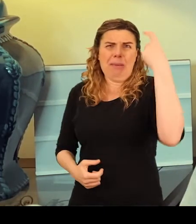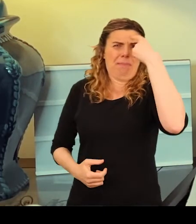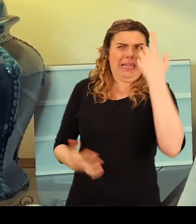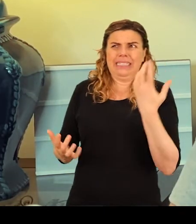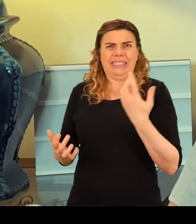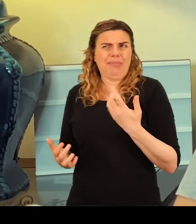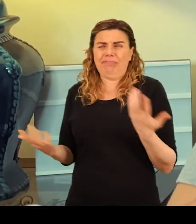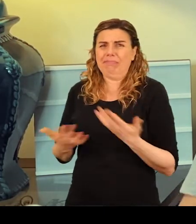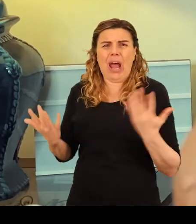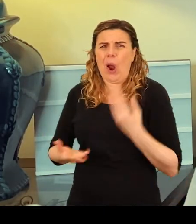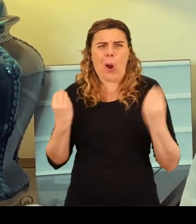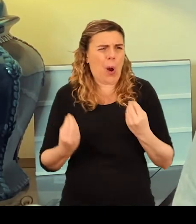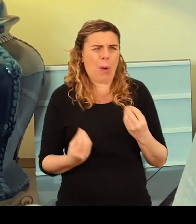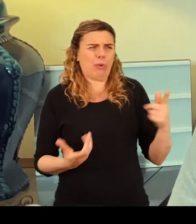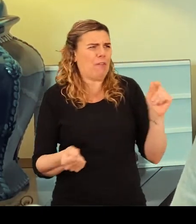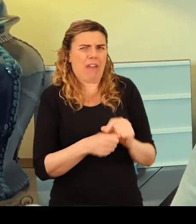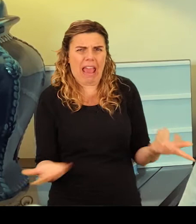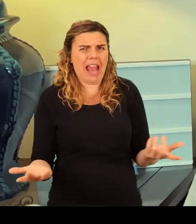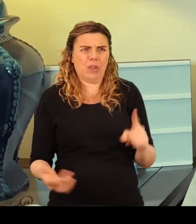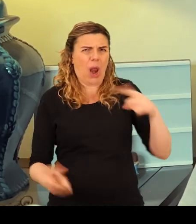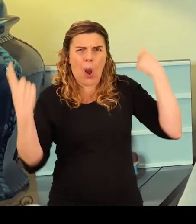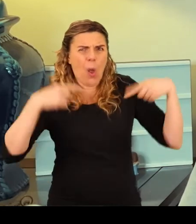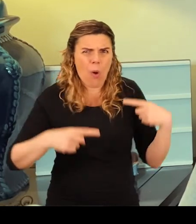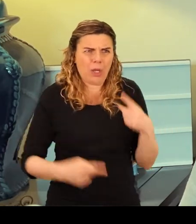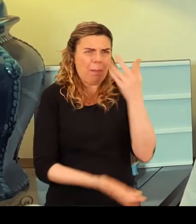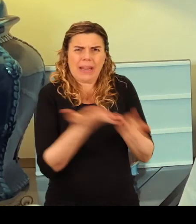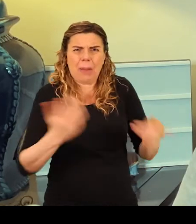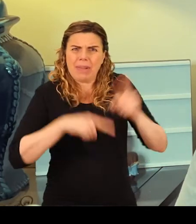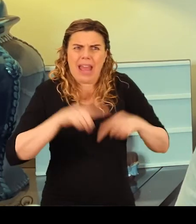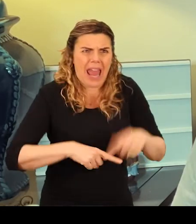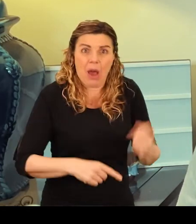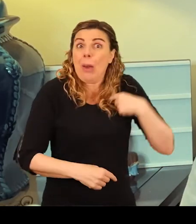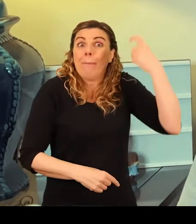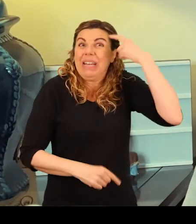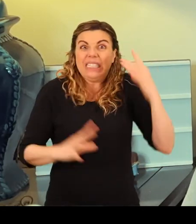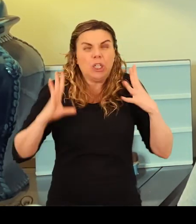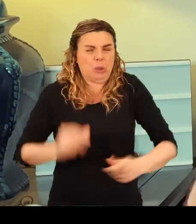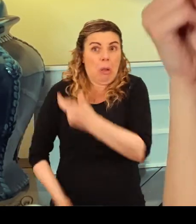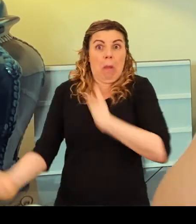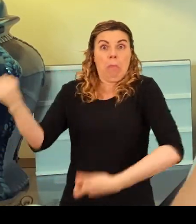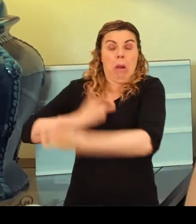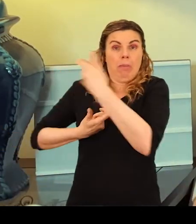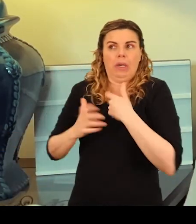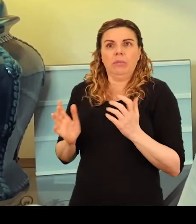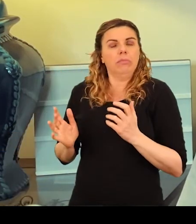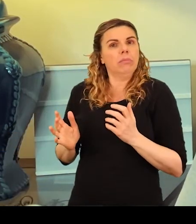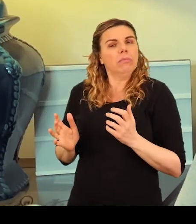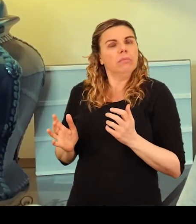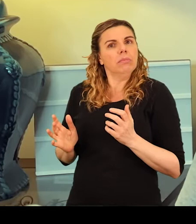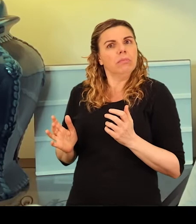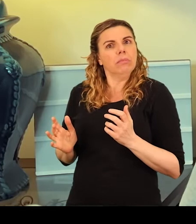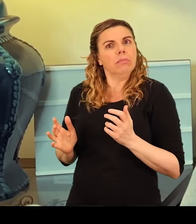xingar, esperando que ela ia falar, mandar eu me lascar. Tipo, você é louca, você perdeu material, achei que ia vir um monte de